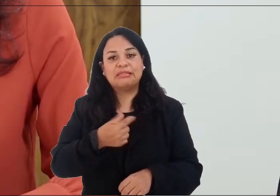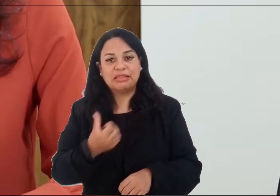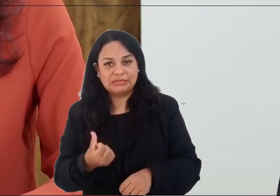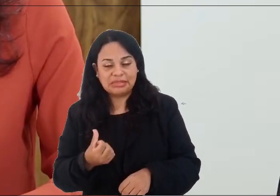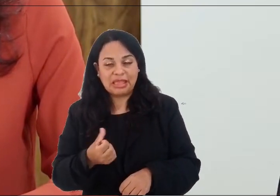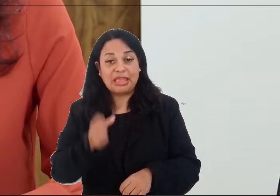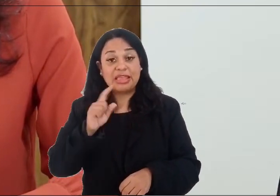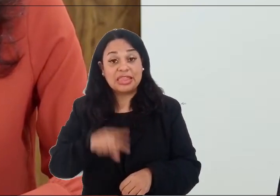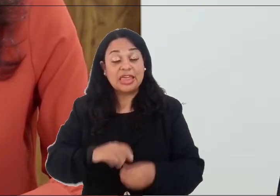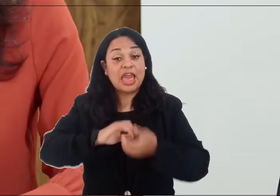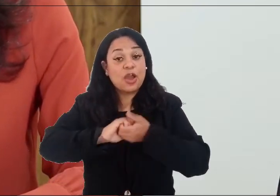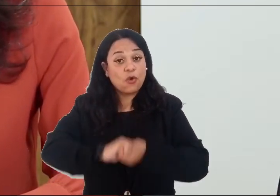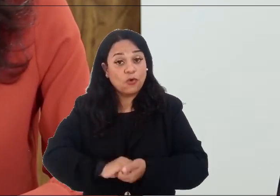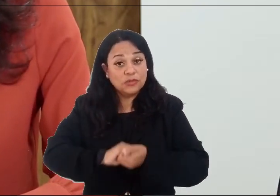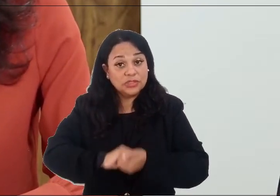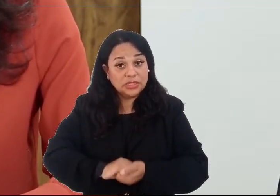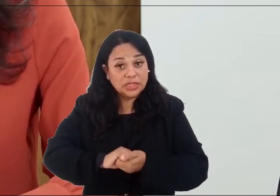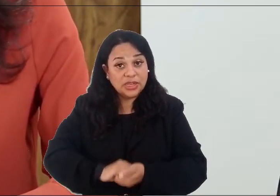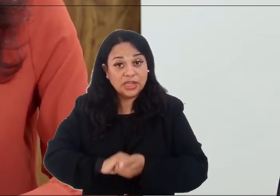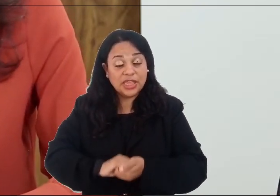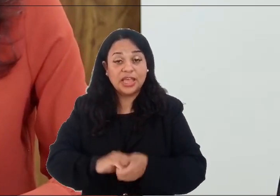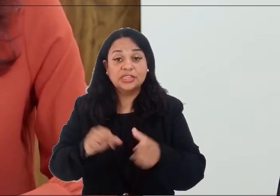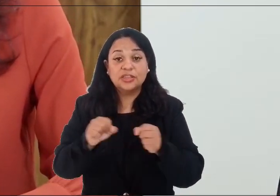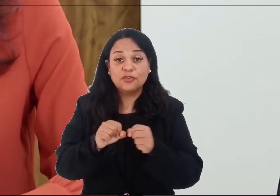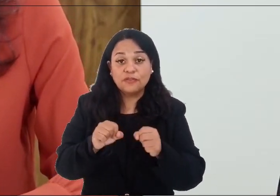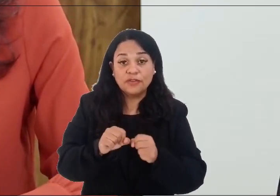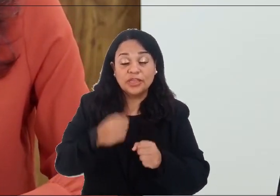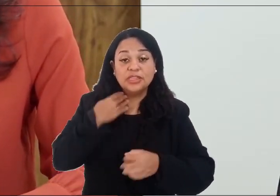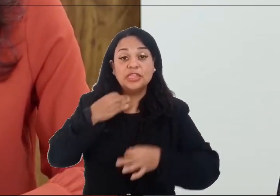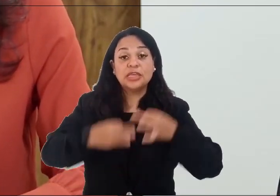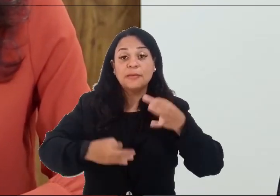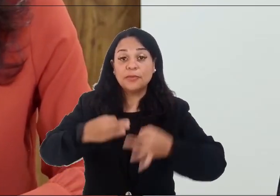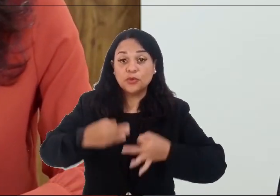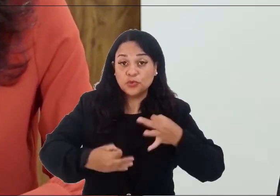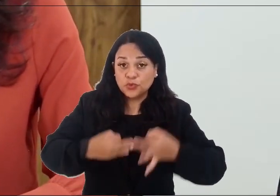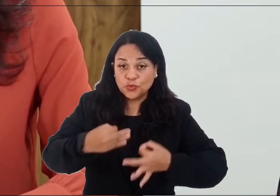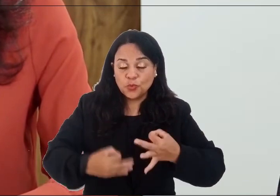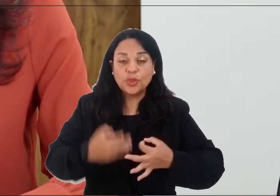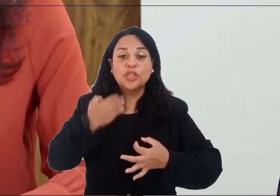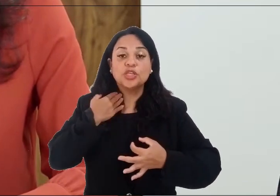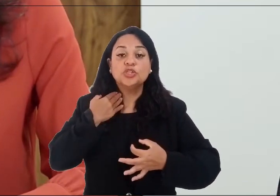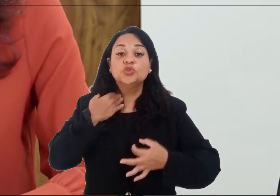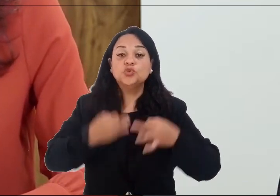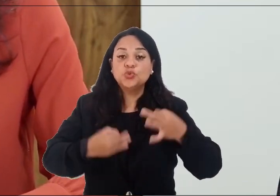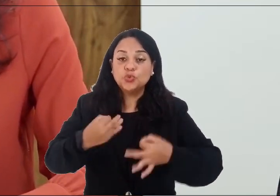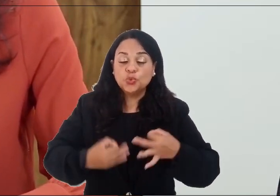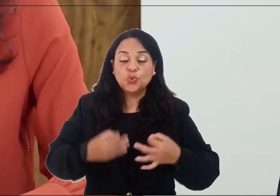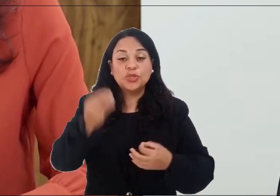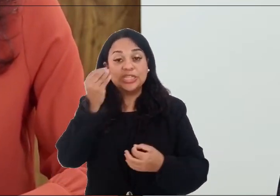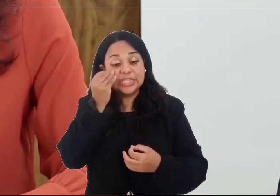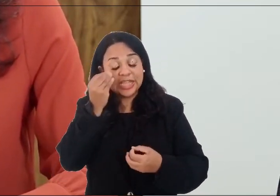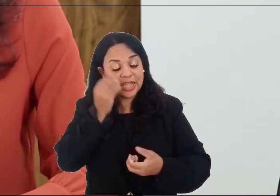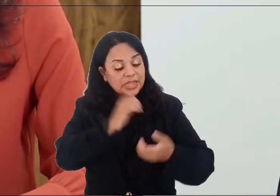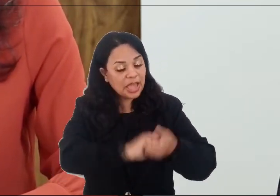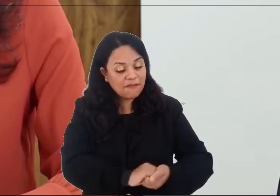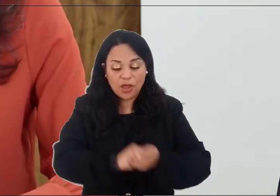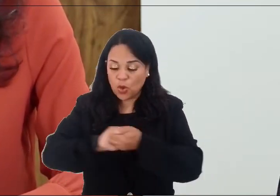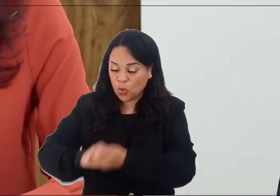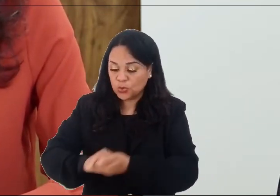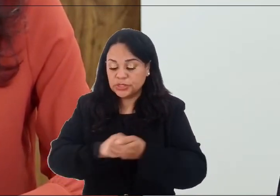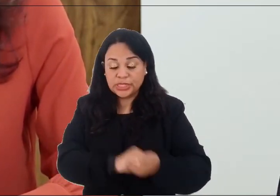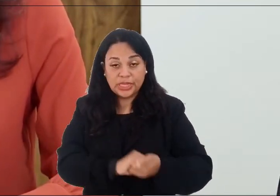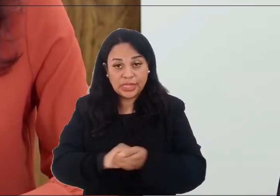basicamente feita pelo juiz. O juiz podia tentar a qualquer tempo conciliar as partes, o juiz deveria tentar conciliação no início da audiência de instrução